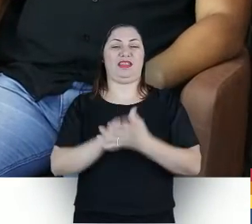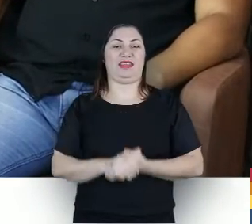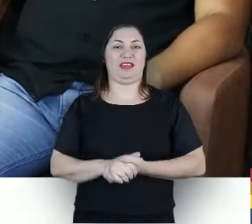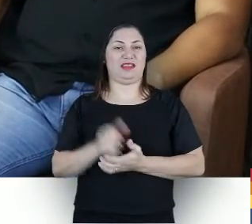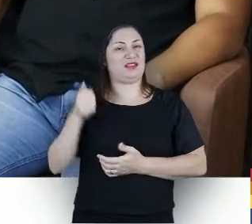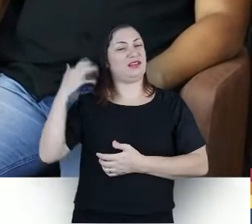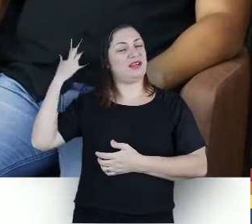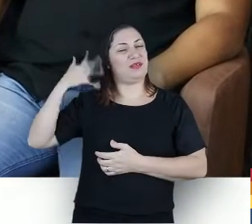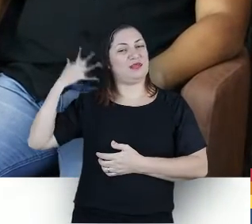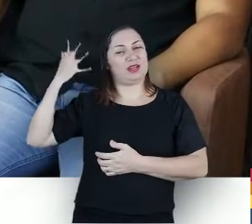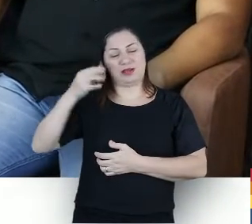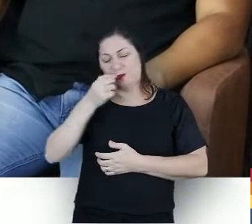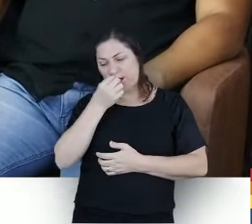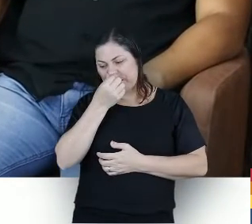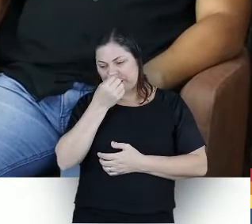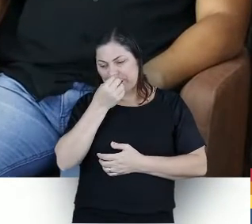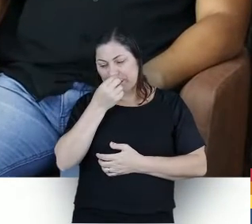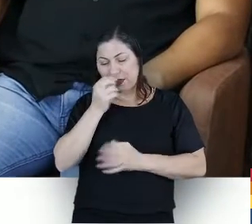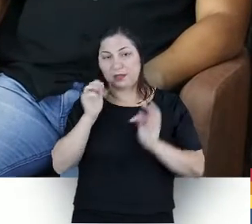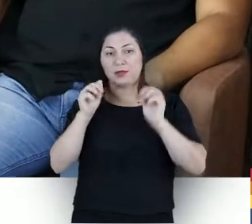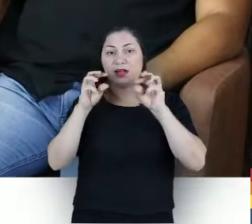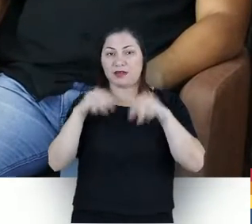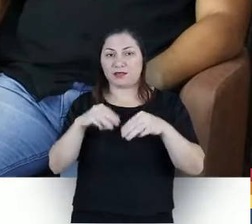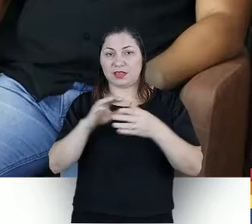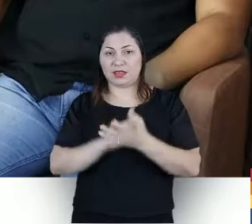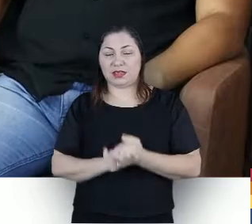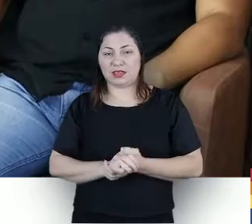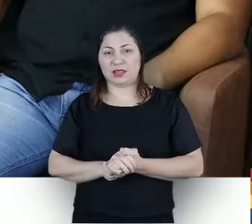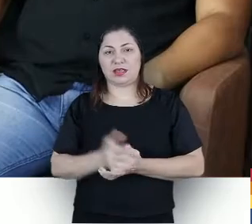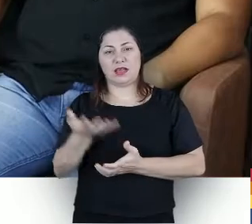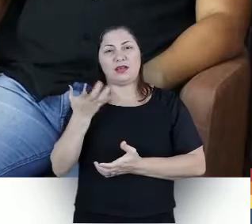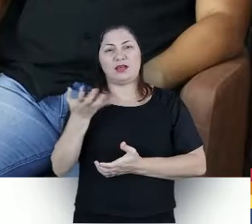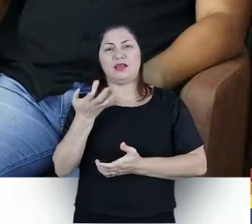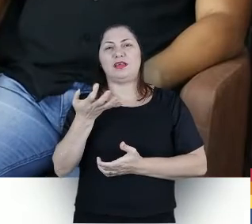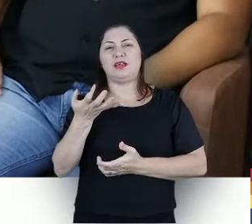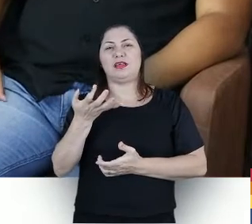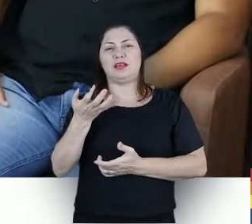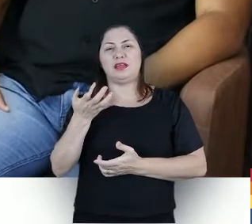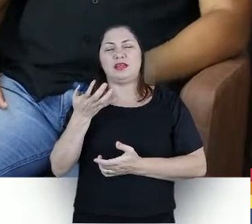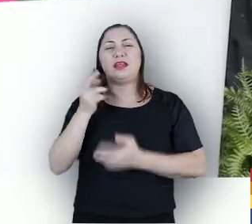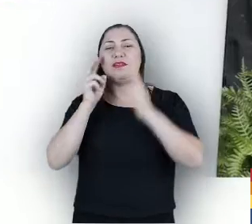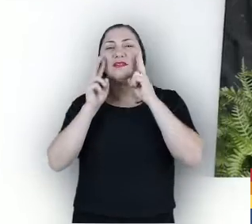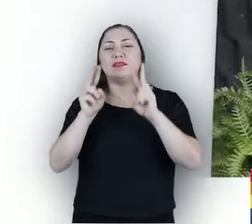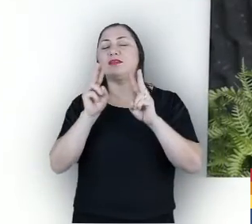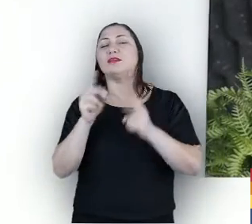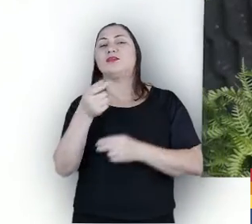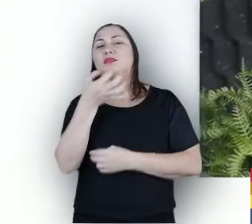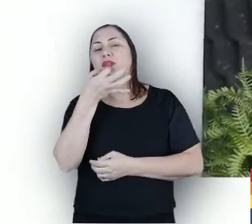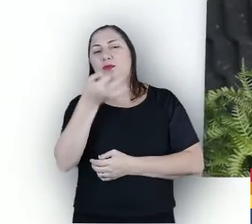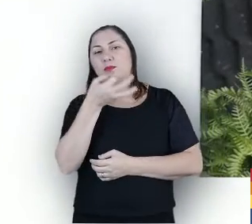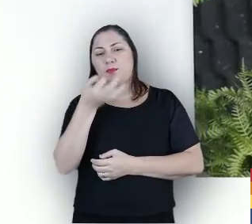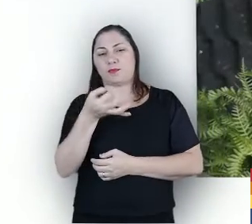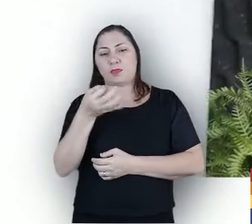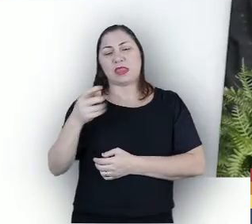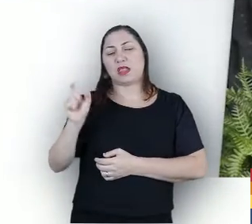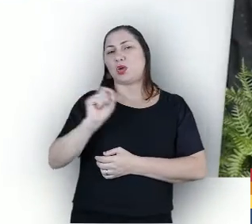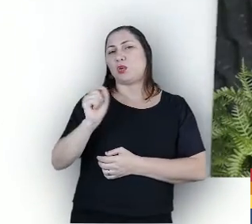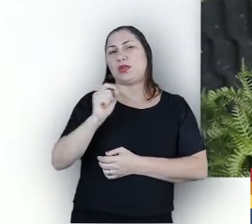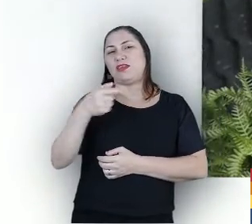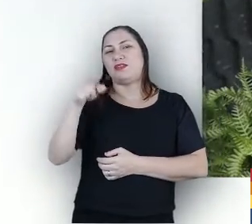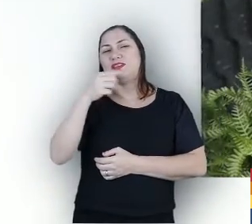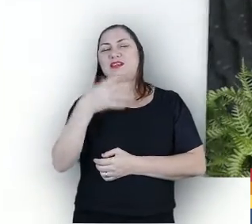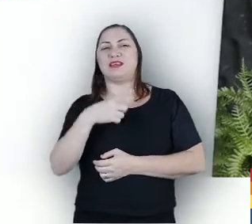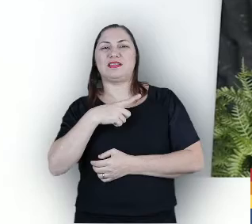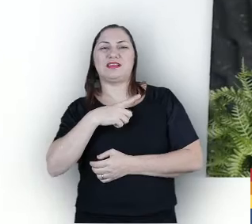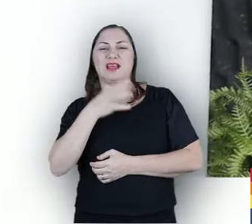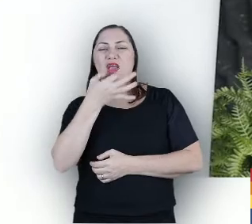mundo moderno, ao mundo do trabalho, à vida acadêmica, profissional, né? Perfeito. Então, já estamos chegando já na